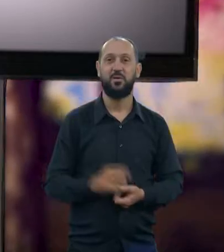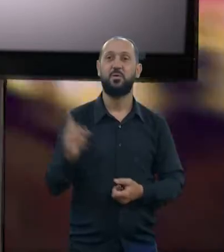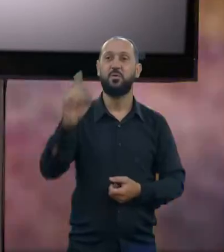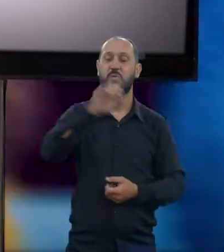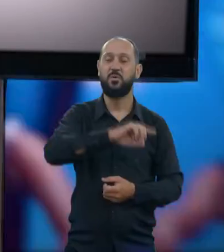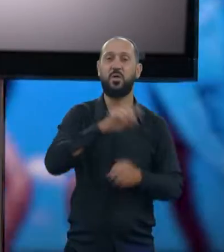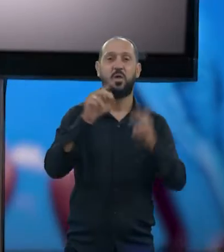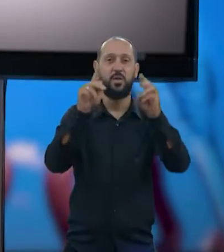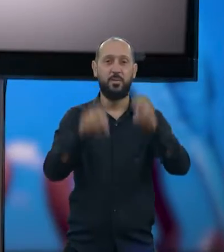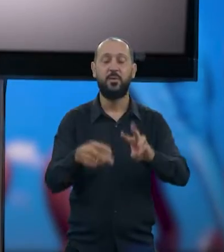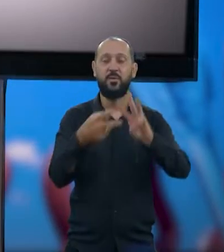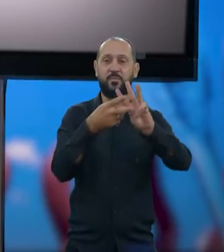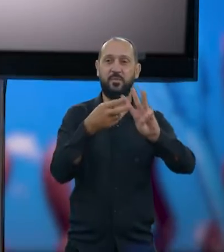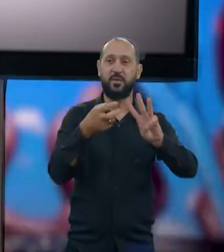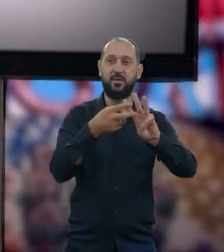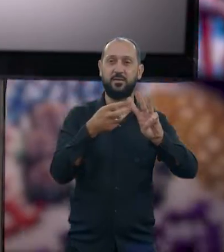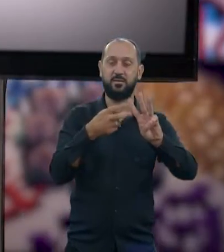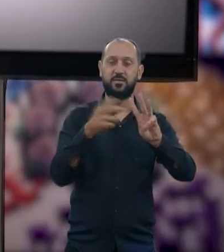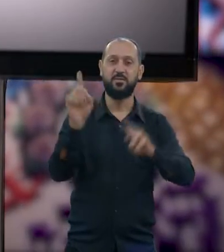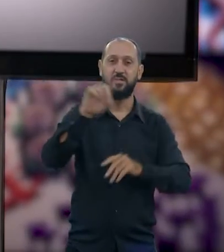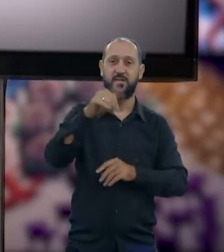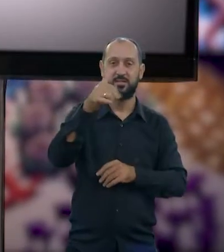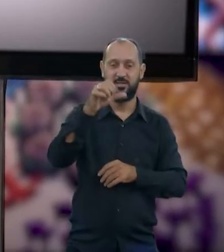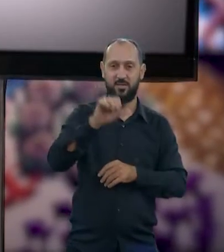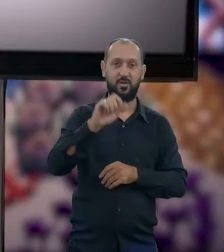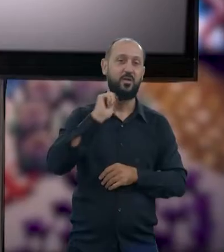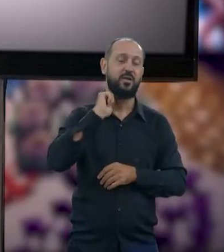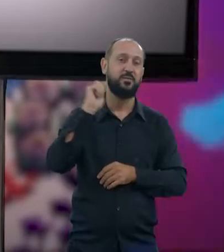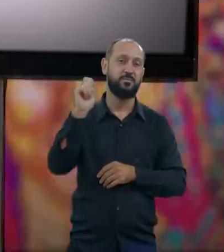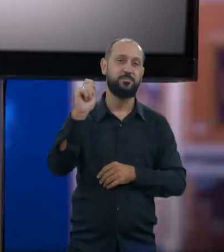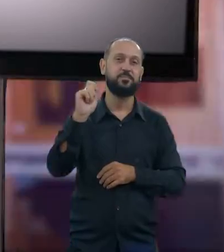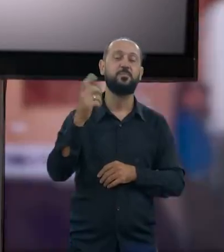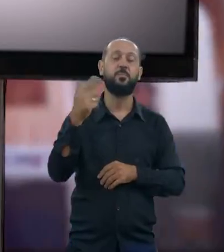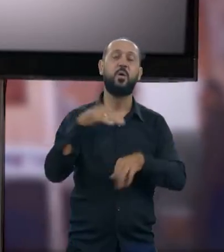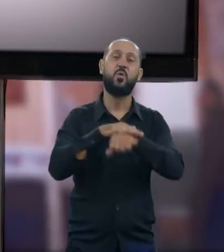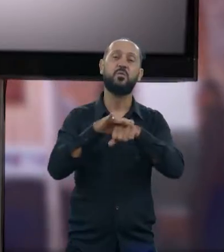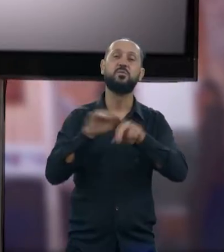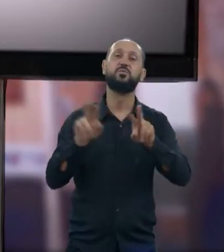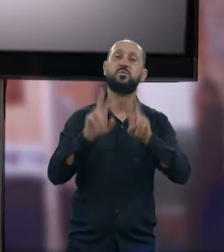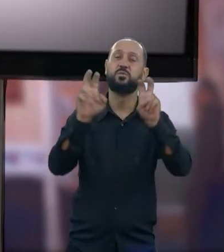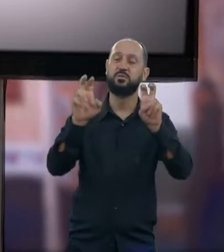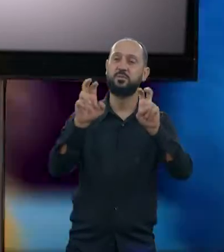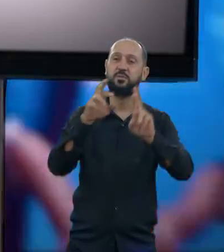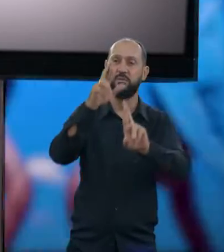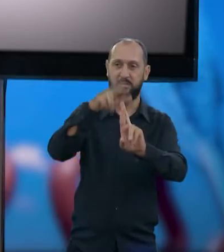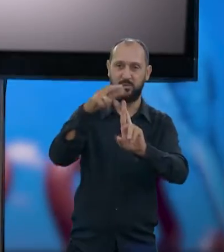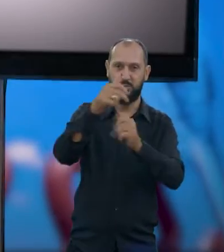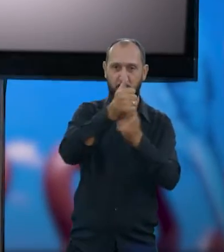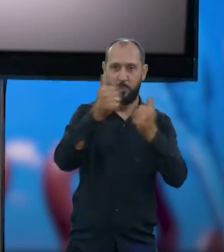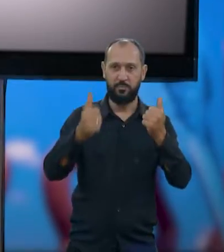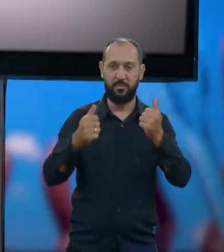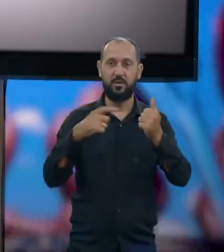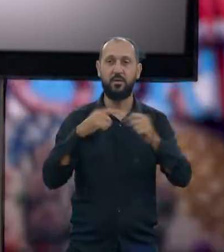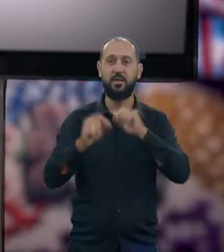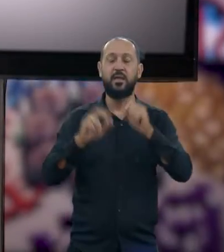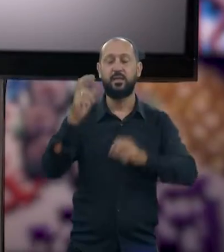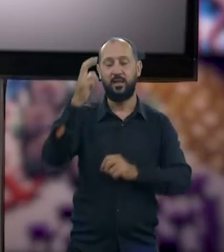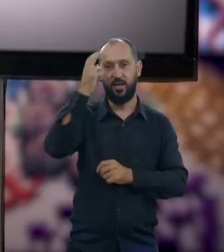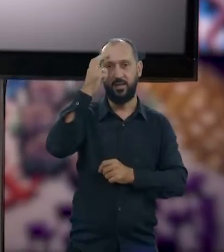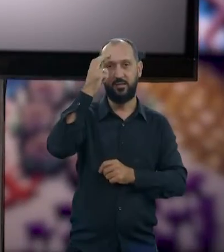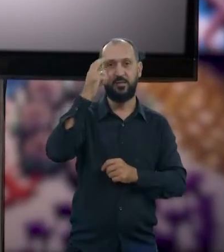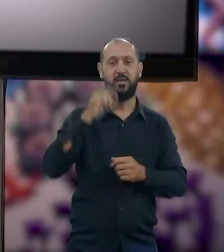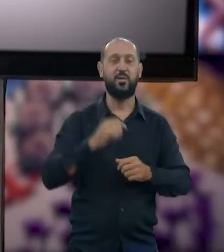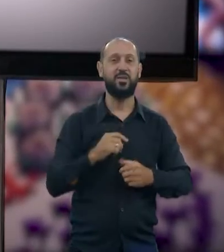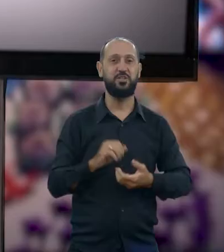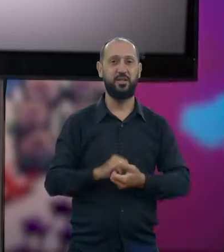O Dia dos Povos Indígenas é celebrado em 19 de abril e para falar um pouco a respeito de sua representatividade para a nossa